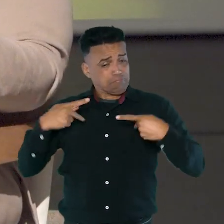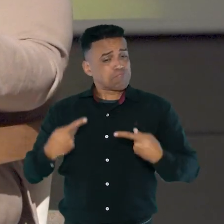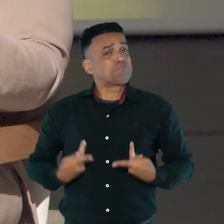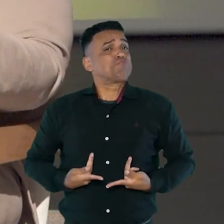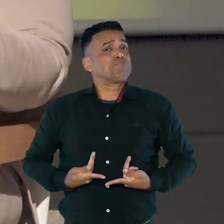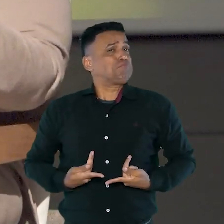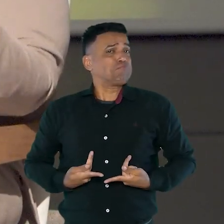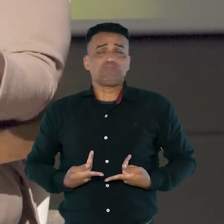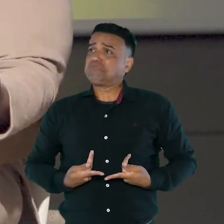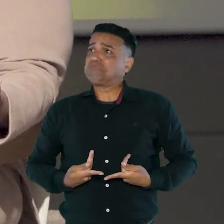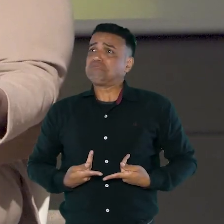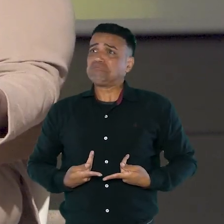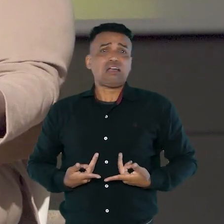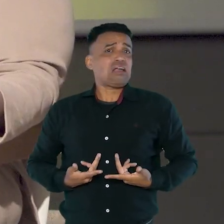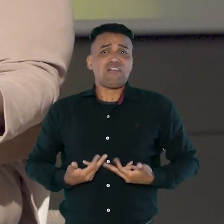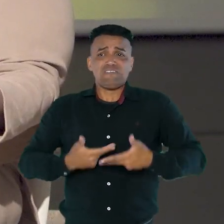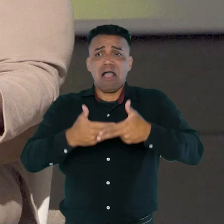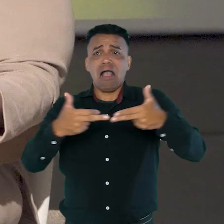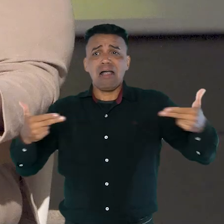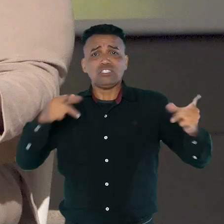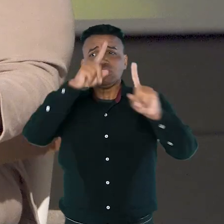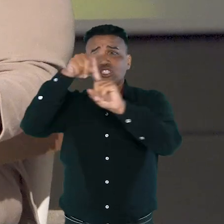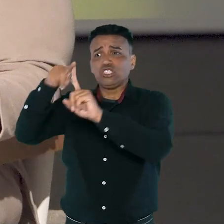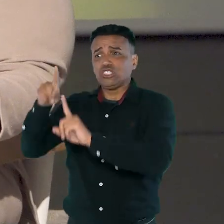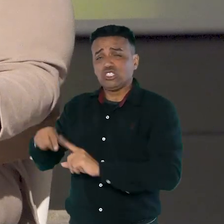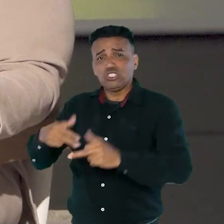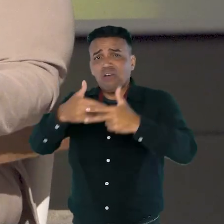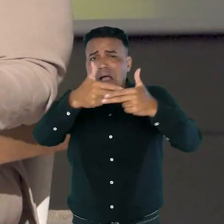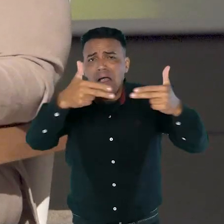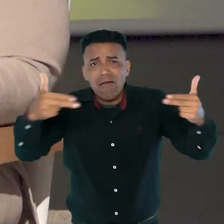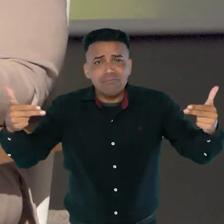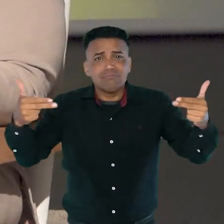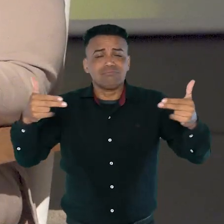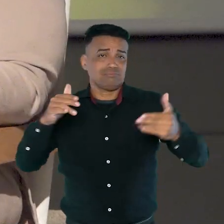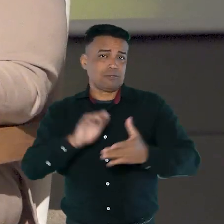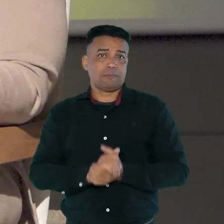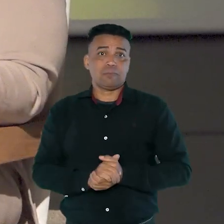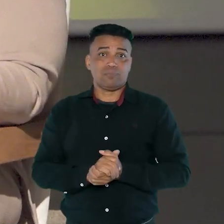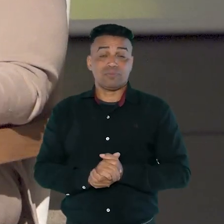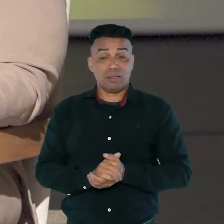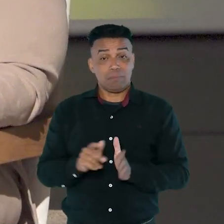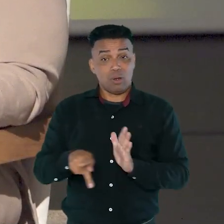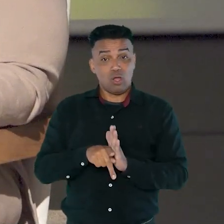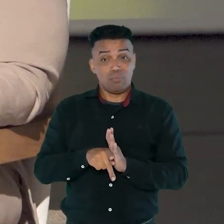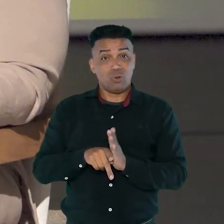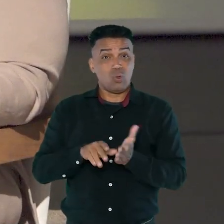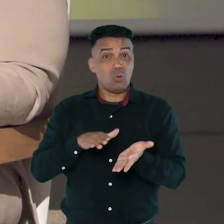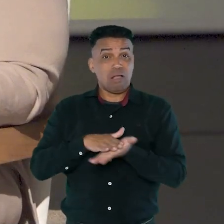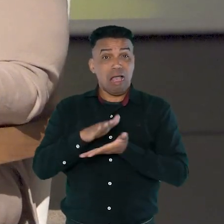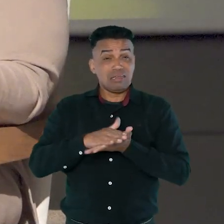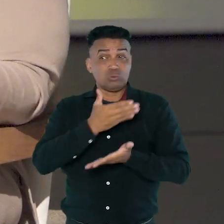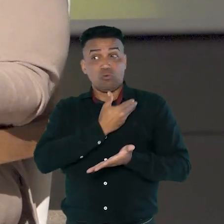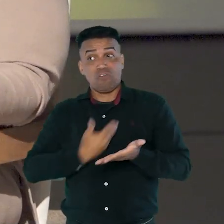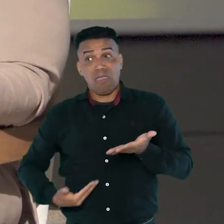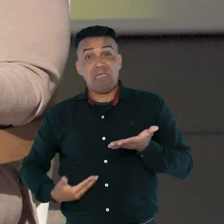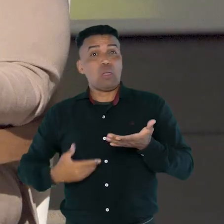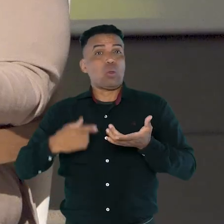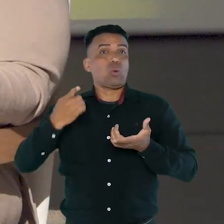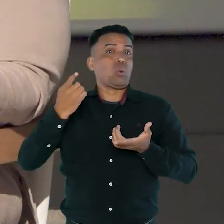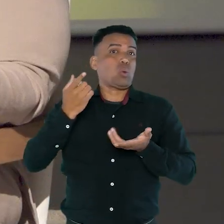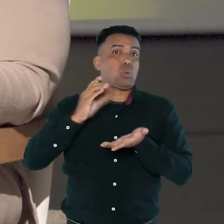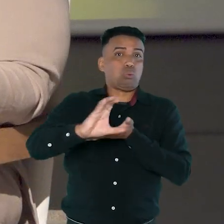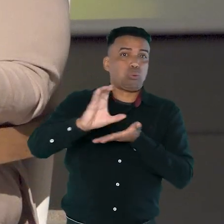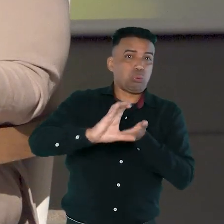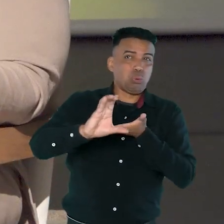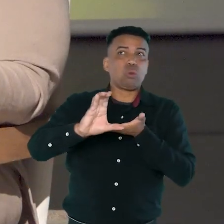muito ilimitados dentro da periferia. Apesar dos recursos materiais e os